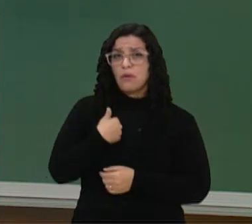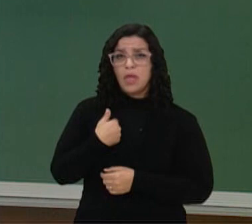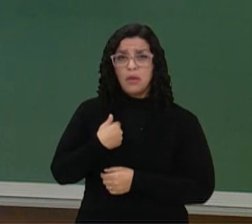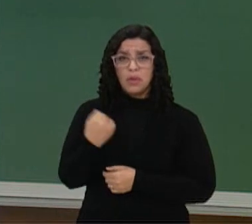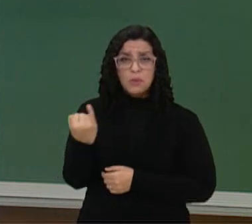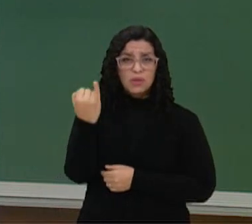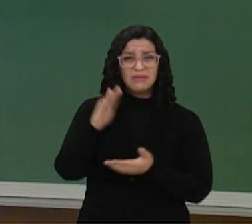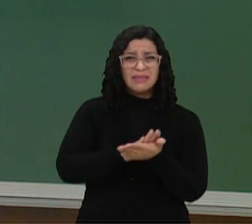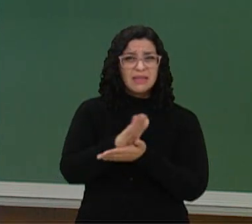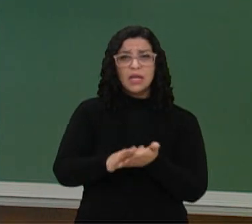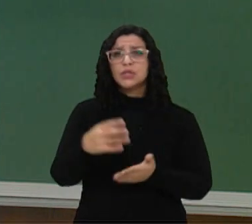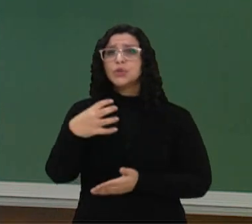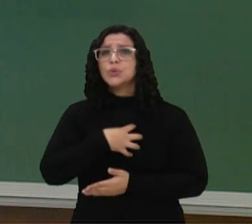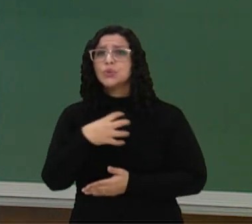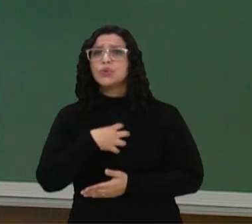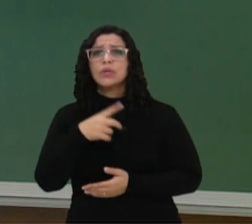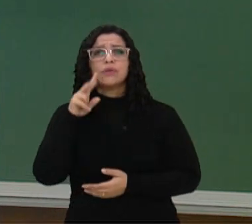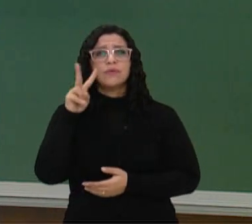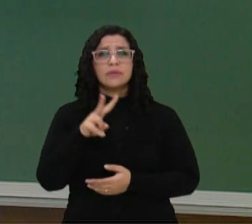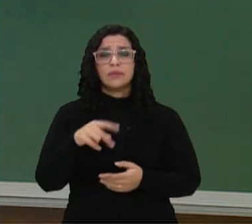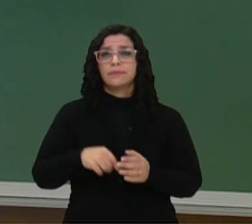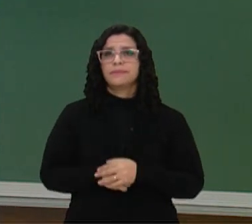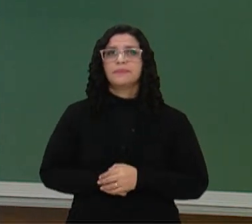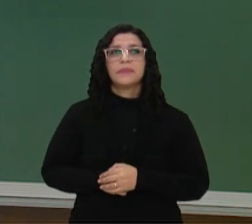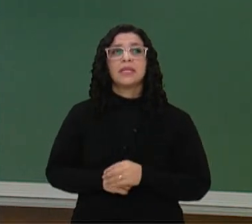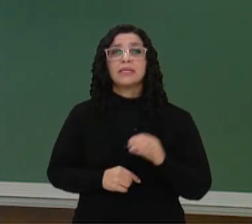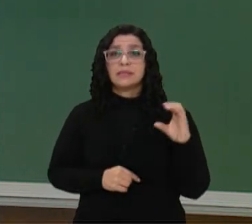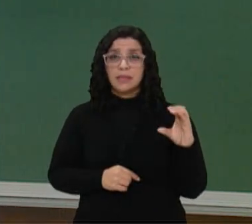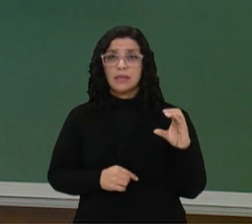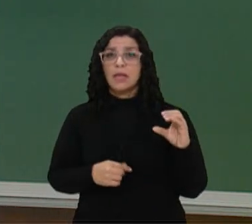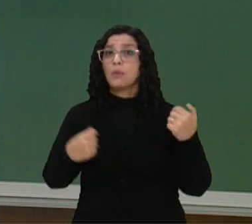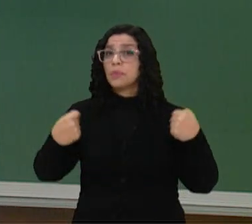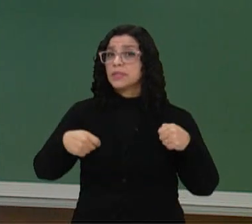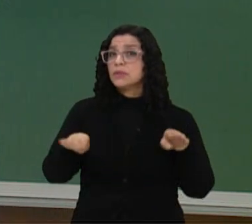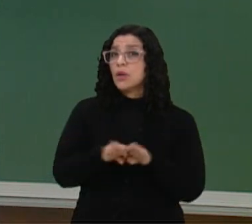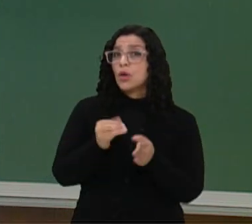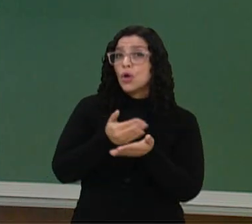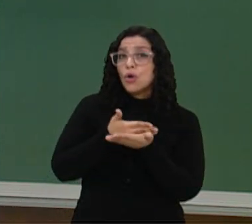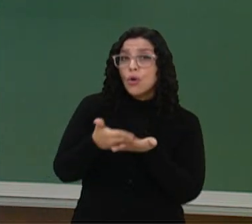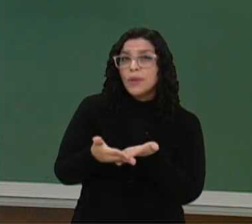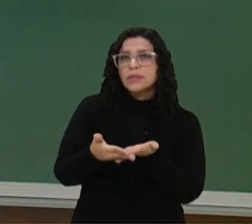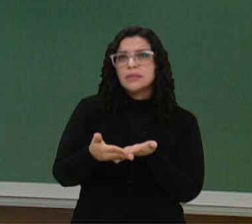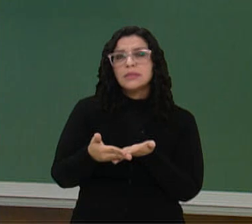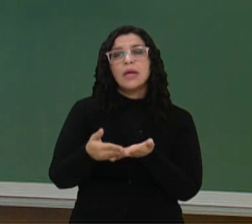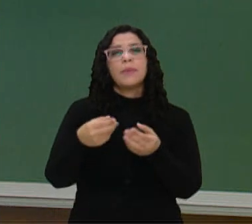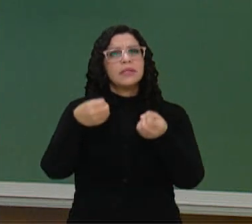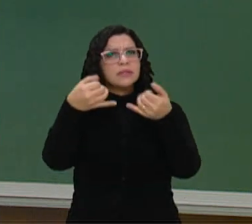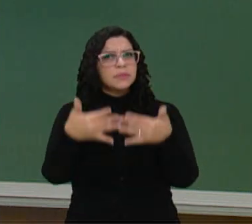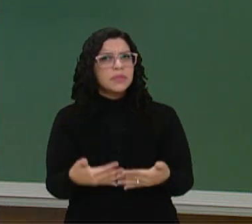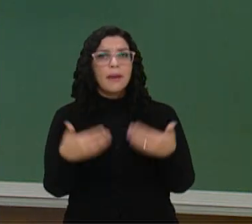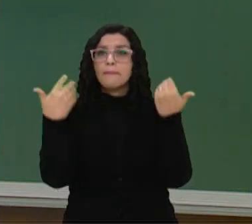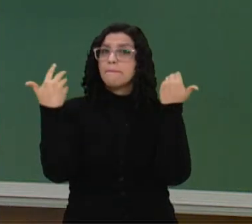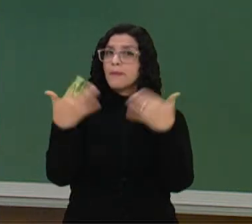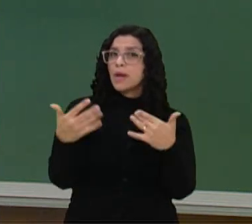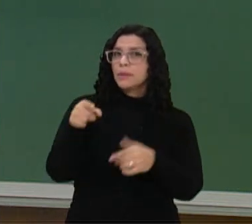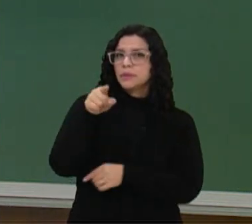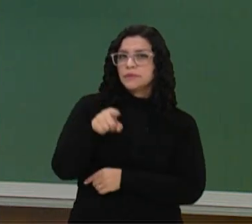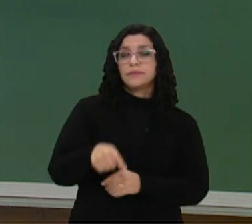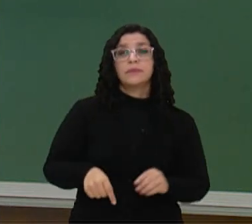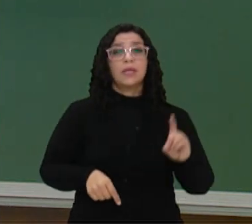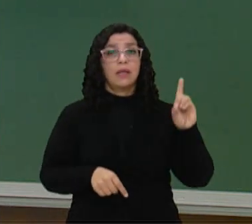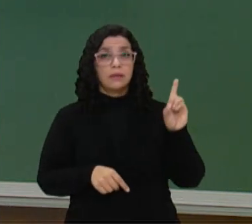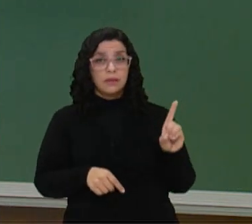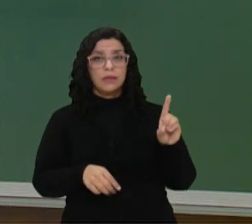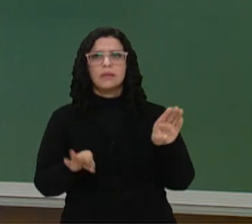me interesso particularmente. Letra C. Devo começar sem dúvida por te dar os parabéns. Letra